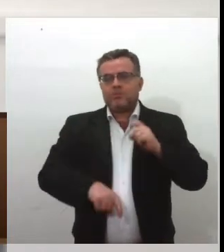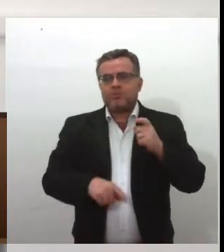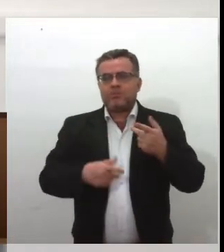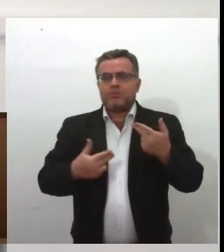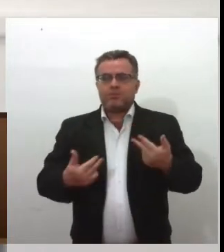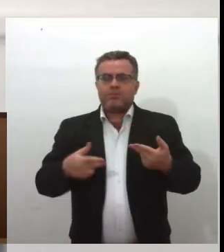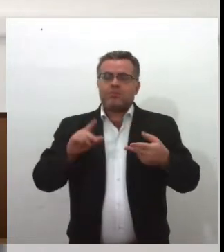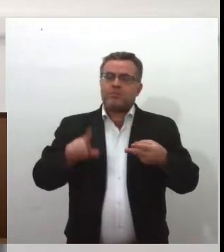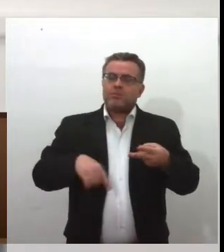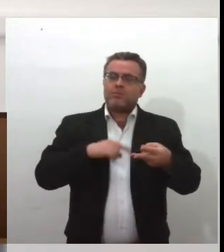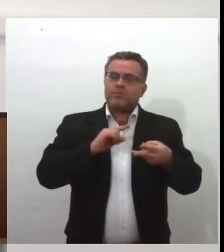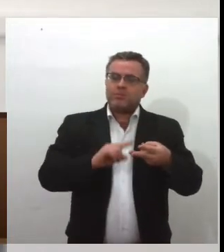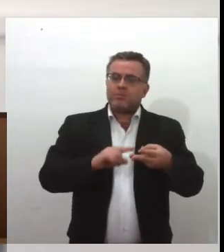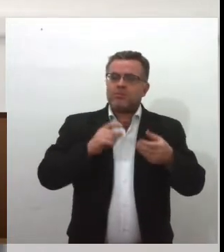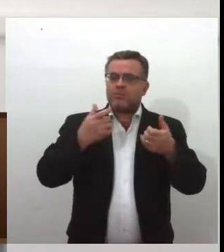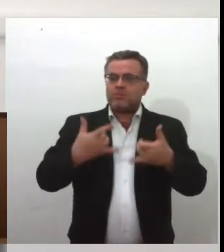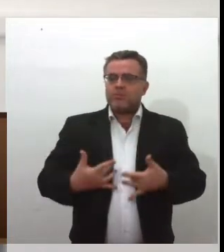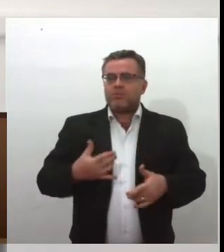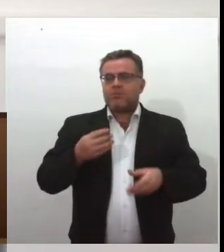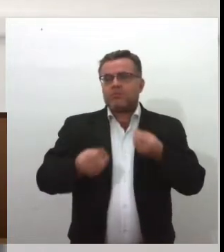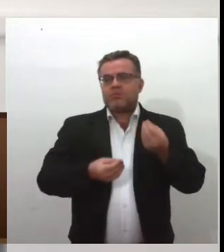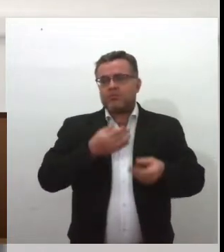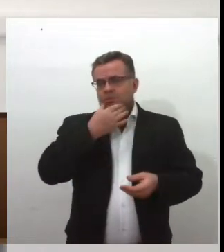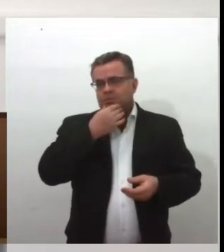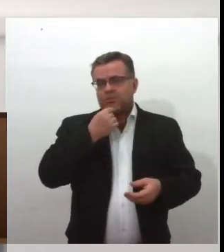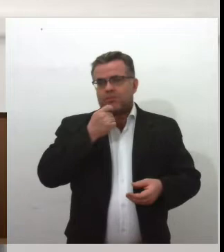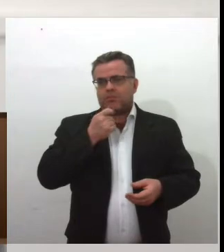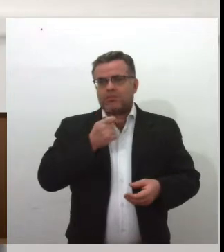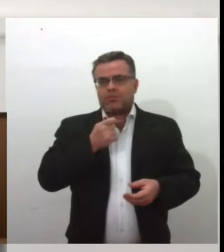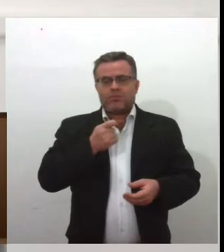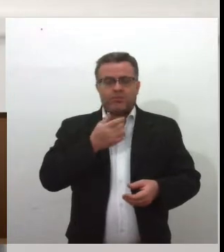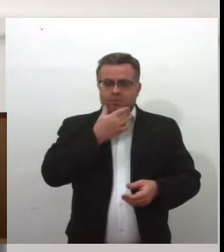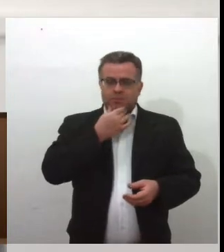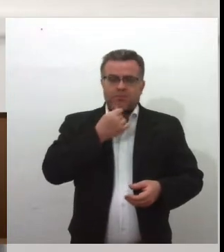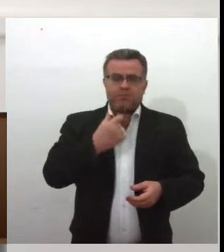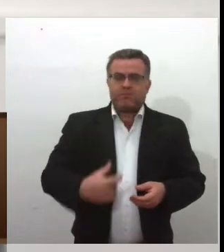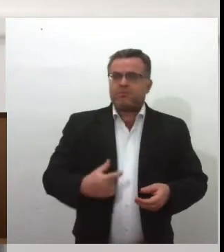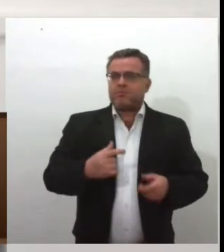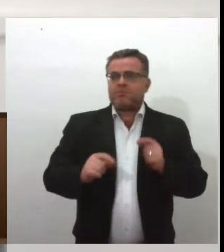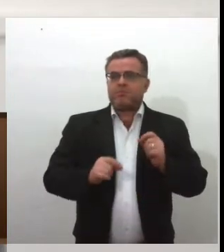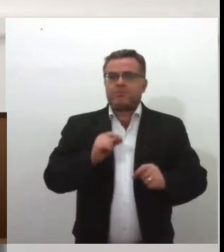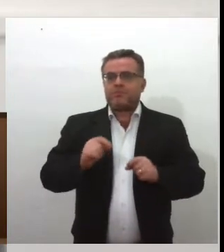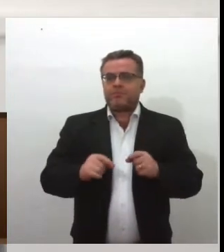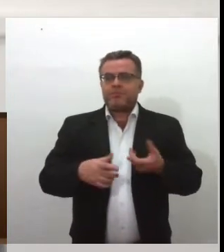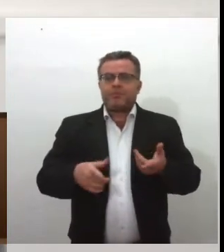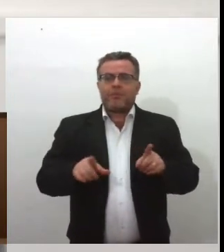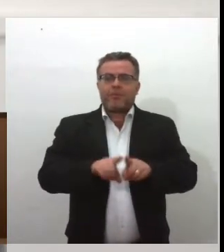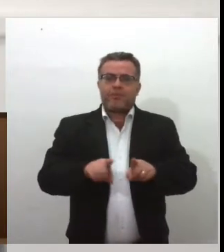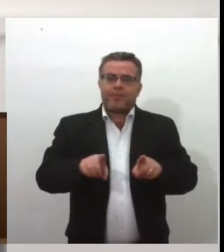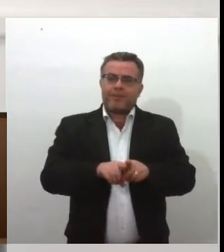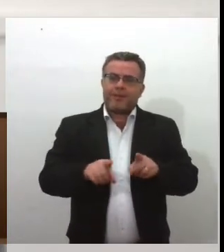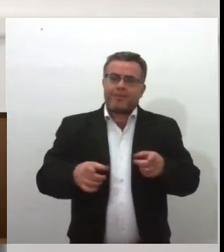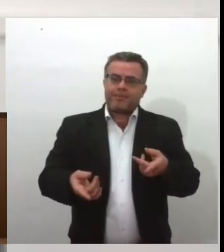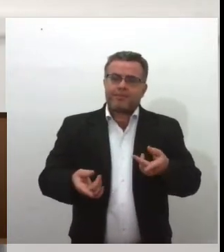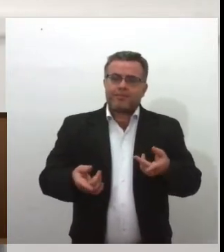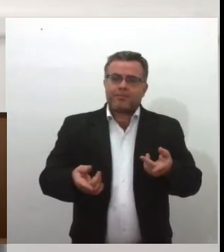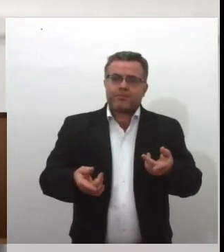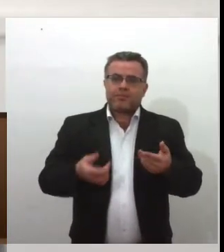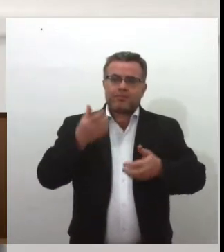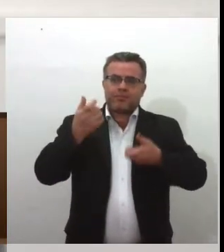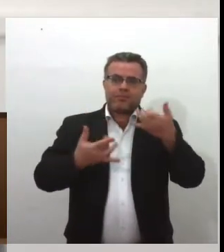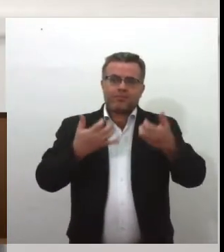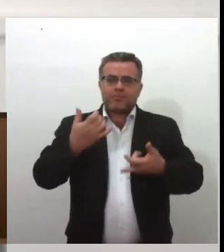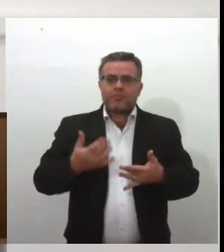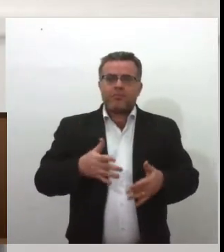comigo também, para falar sobre essas masculinidades, as masculinidades tóxicas. A gente também tem aí a saúde